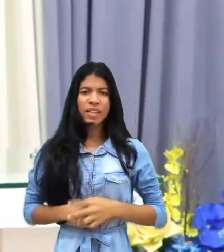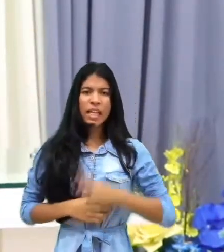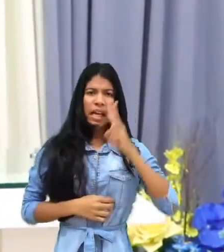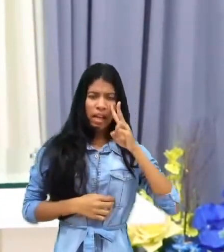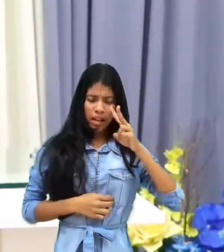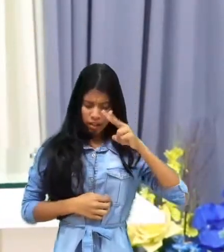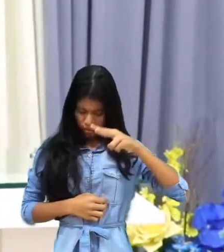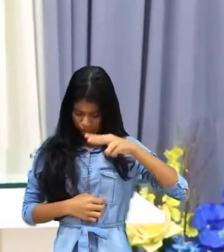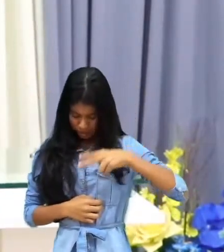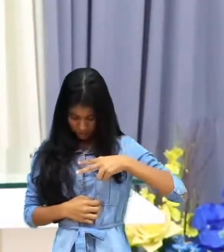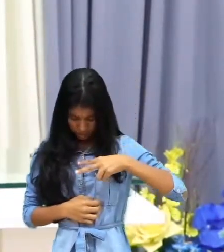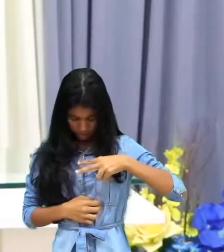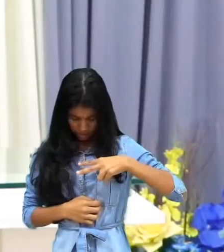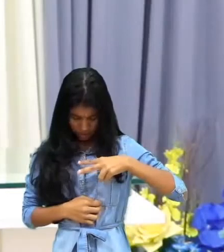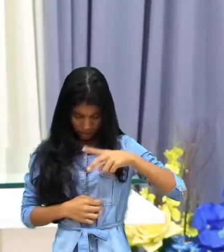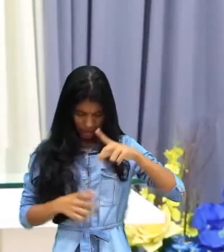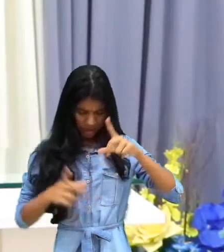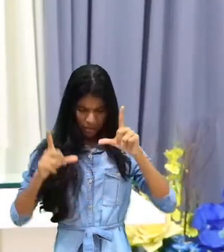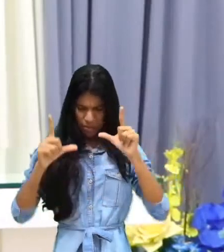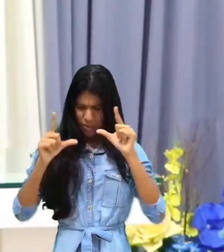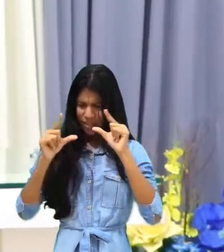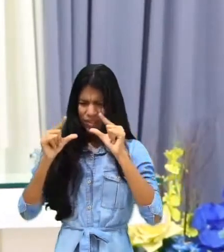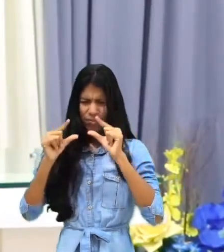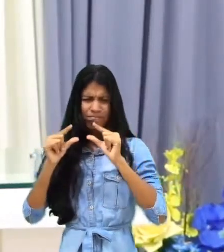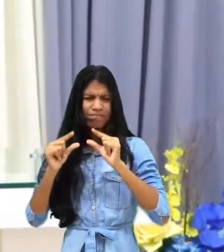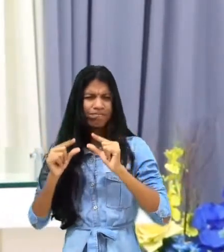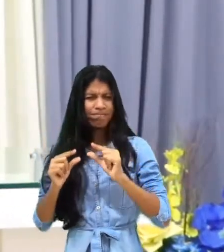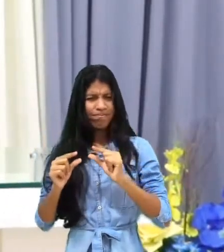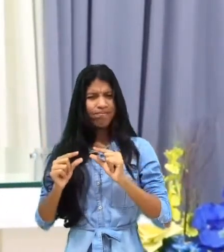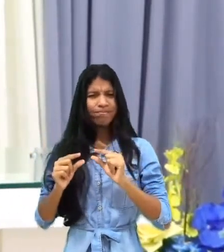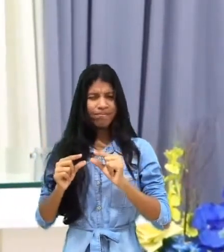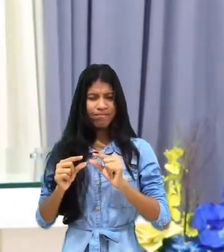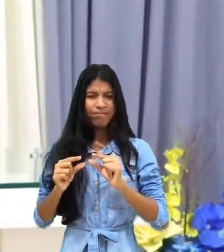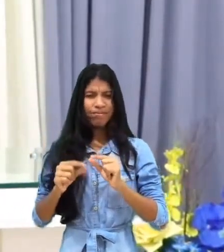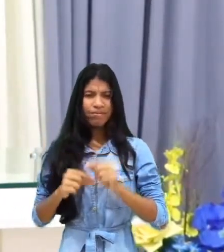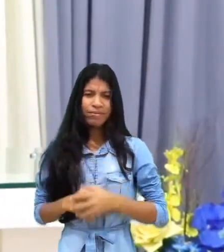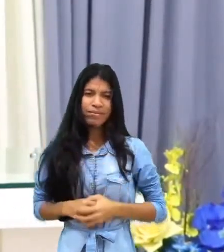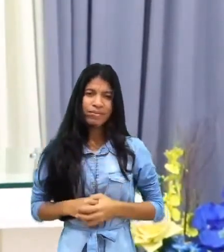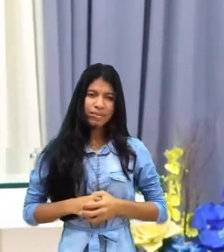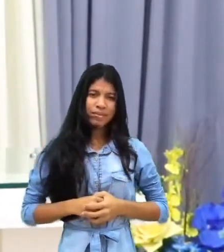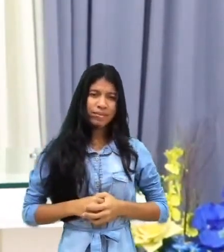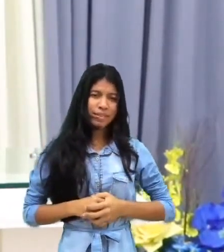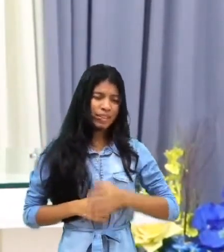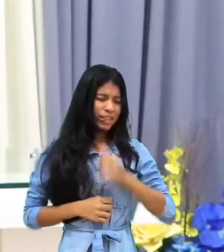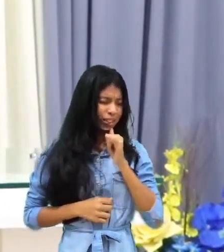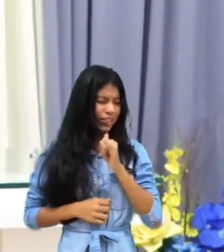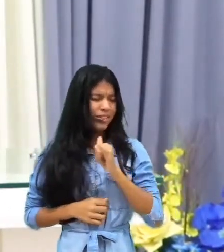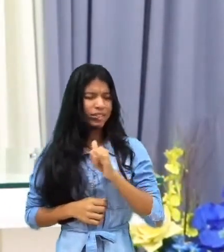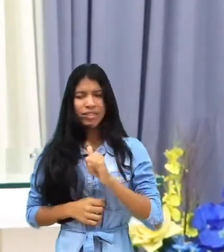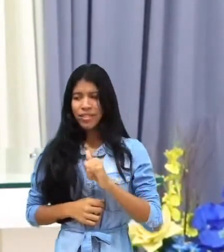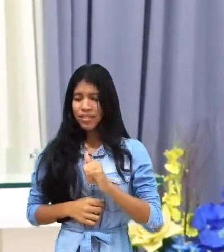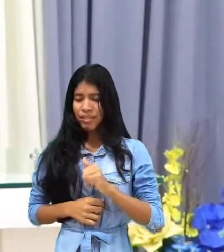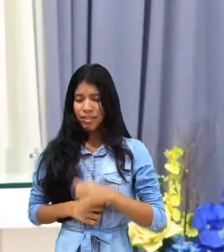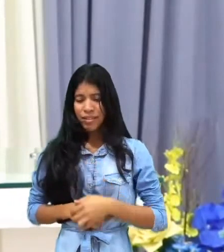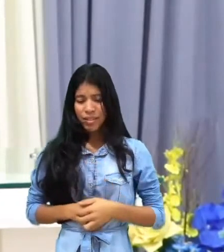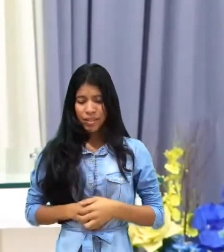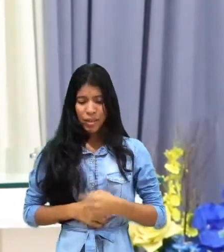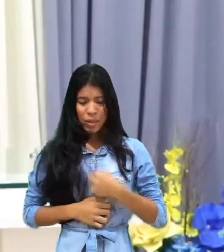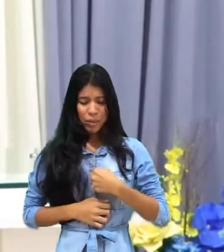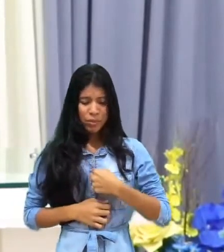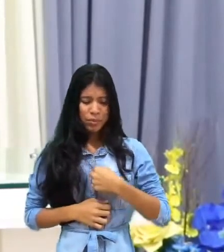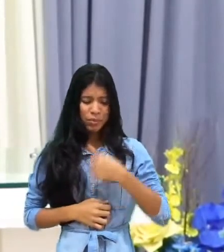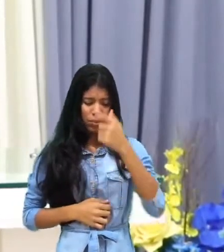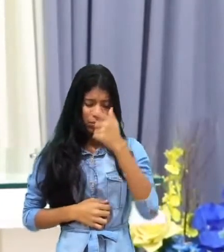mesmo e se vê tão insignificante, tão pequeno, e ele diz, ai de mim, que vou